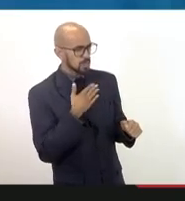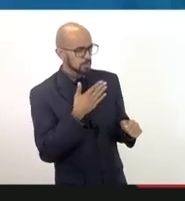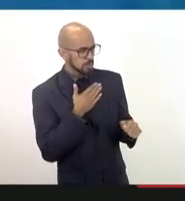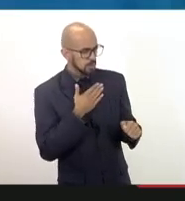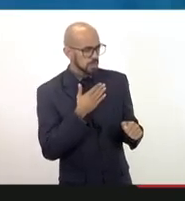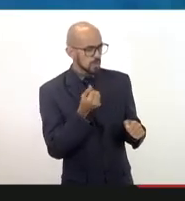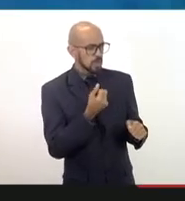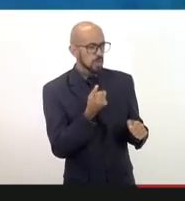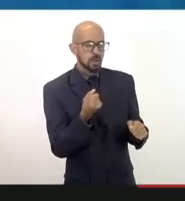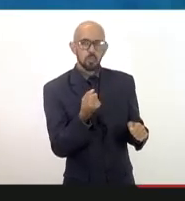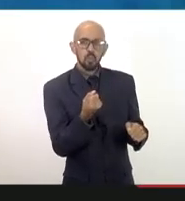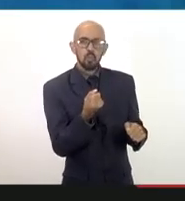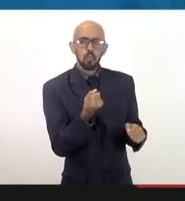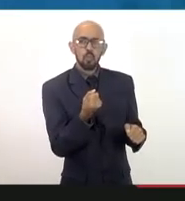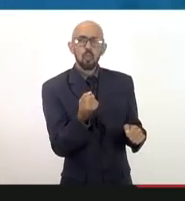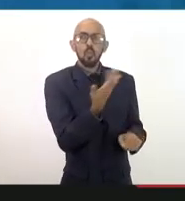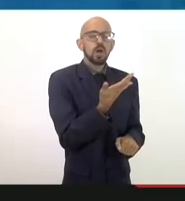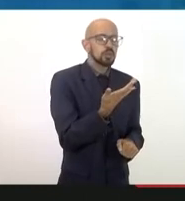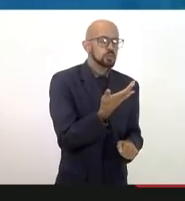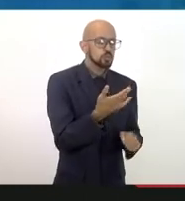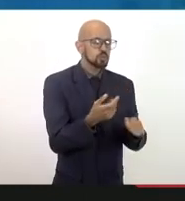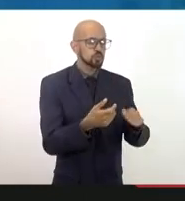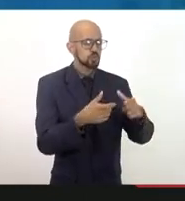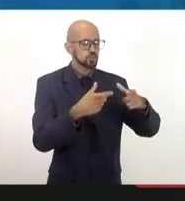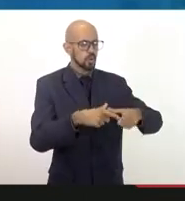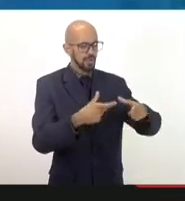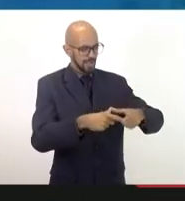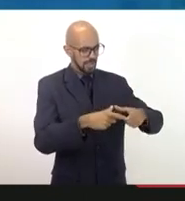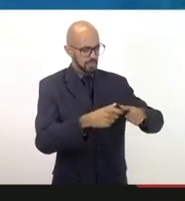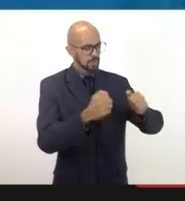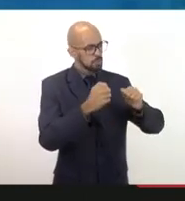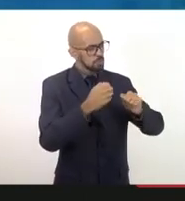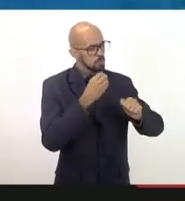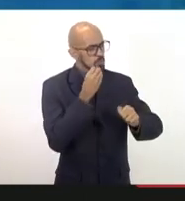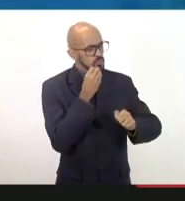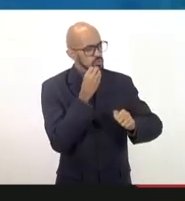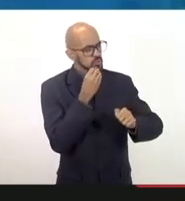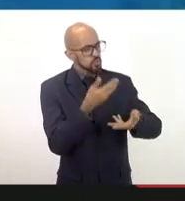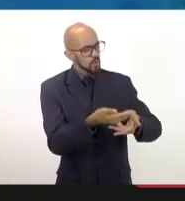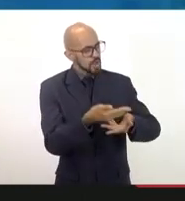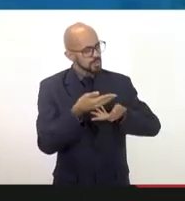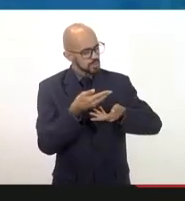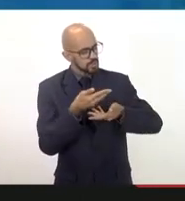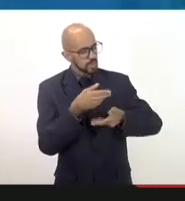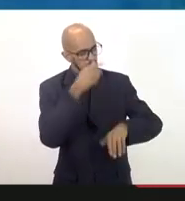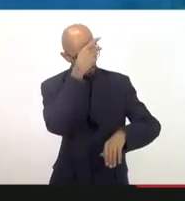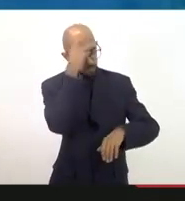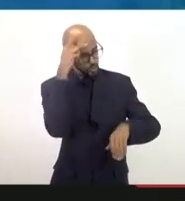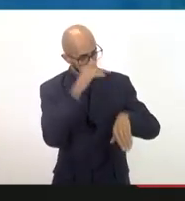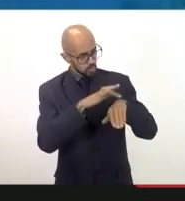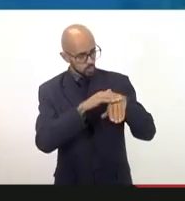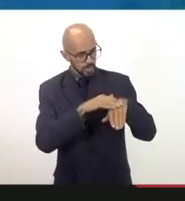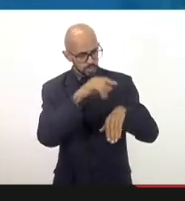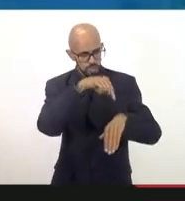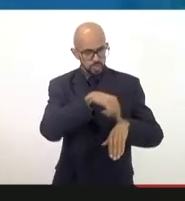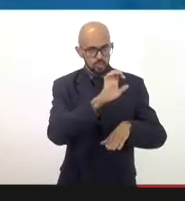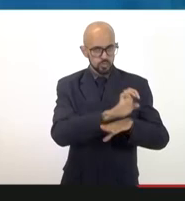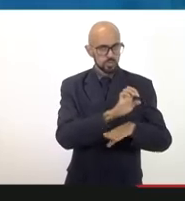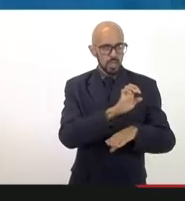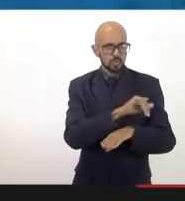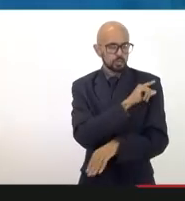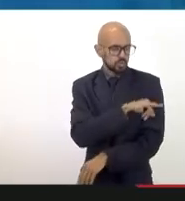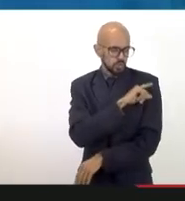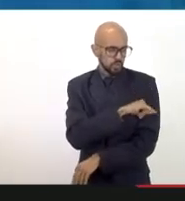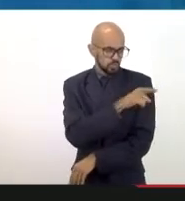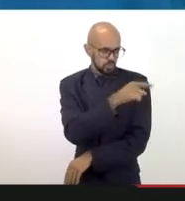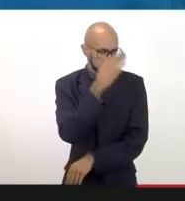são as outras unidades que podem atender ou poderiam atender casos de tuberculose no estado do Rio de Janeiro? E como é que elas estão hoje?